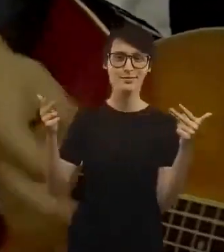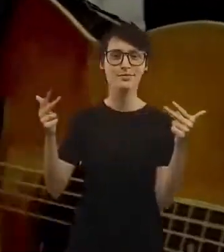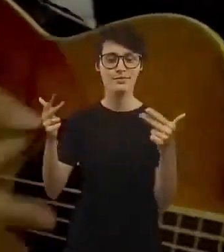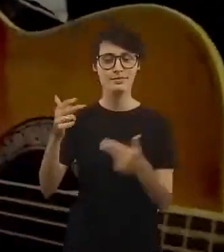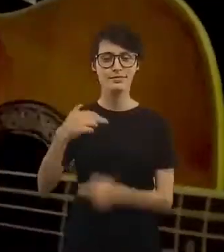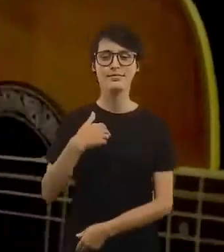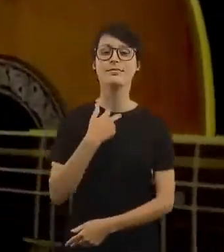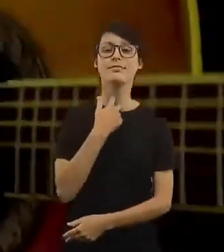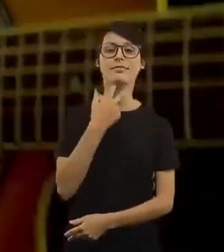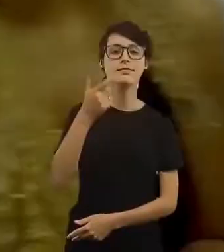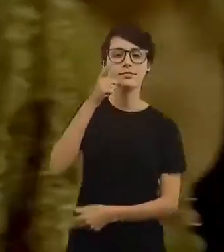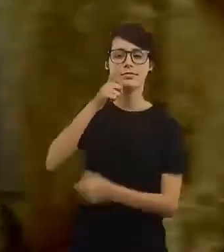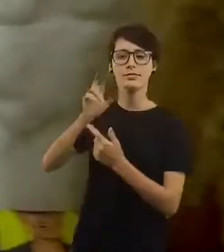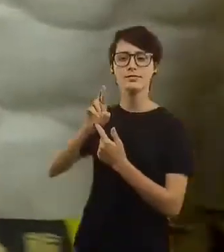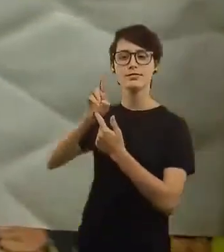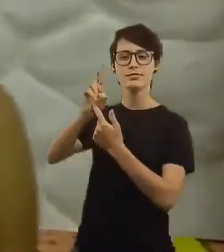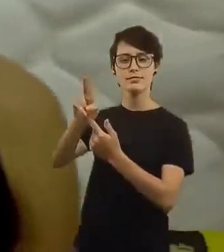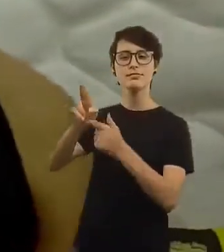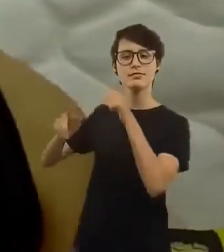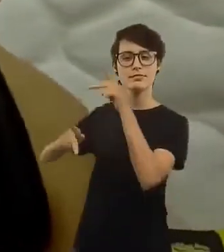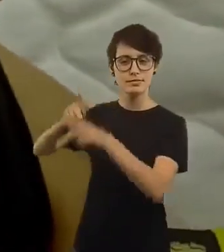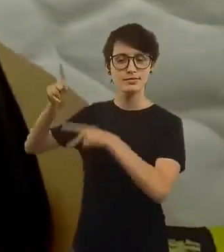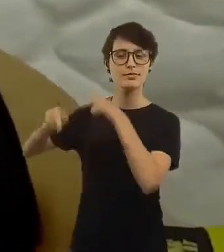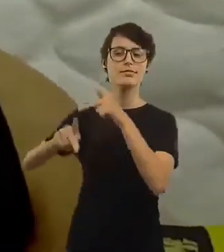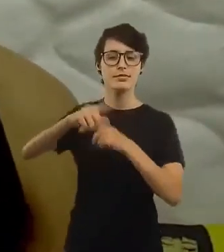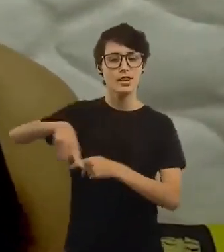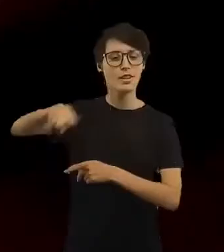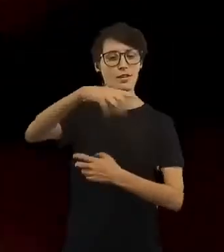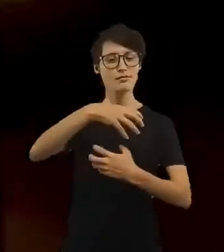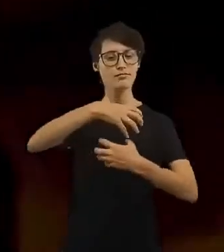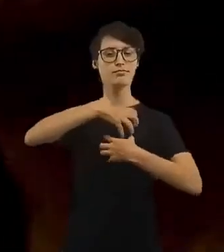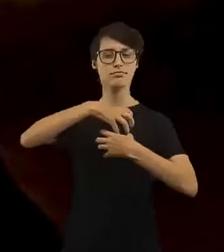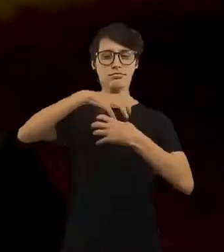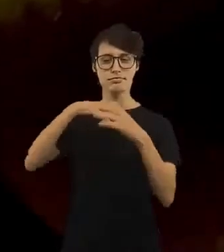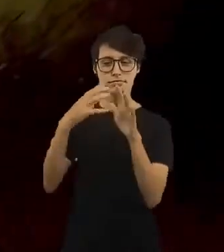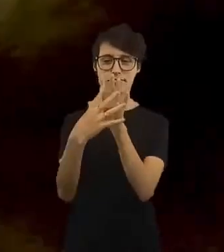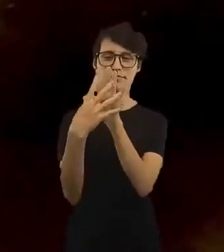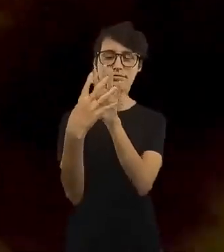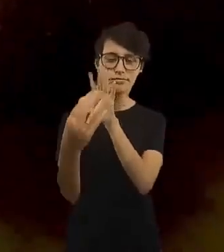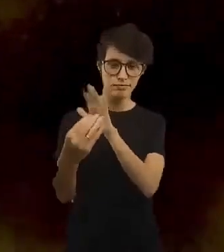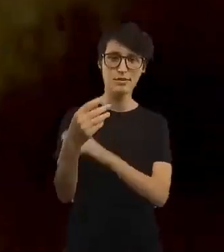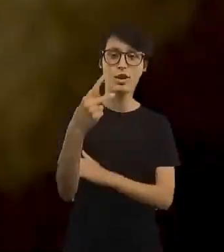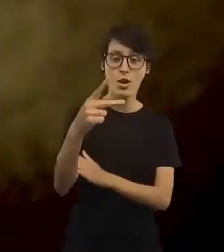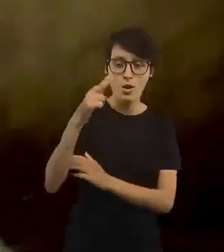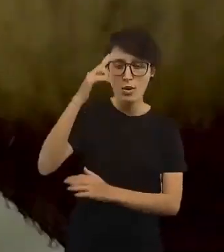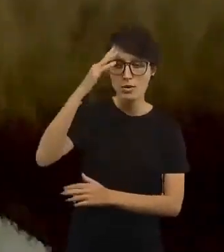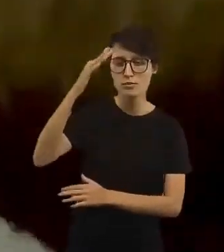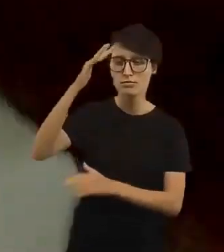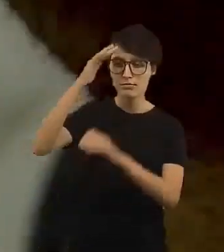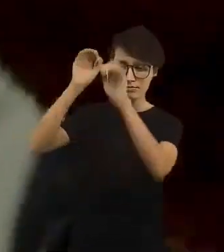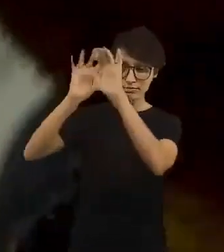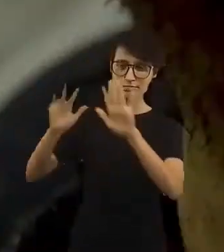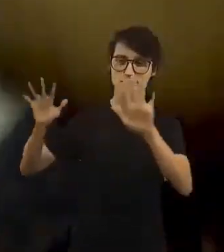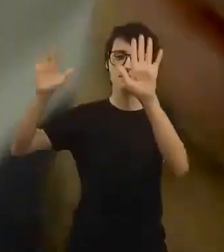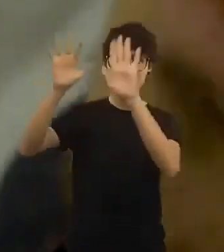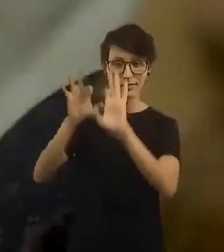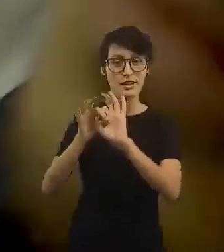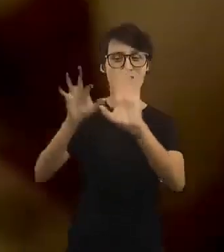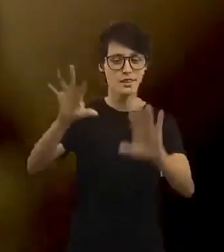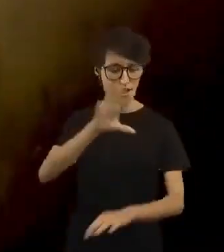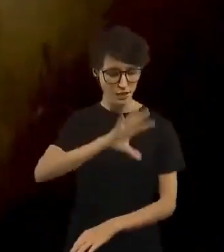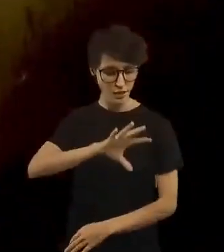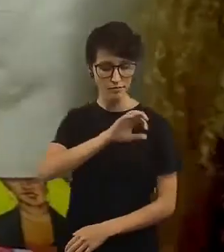Seja luz, ilumine seu ser. O seu sonho é luz. Deixa o